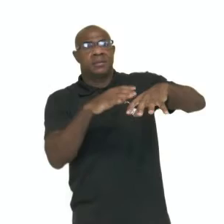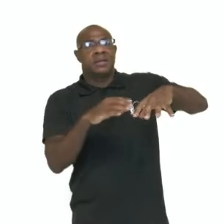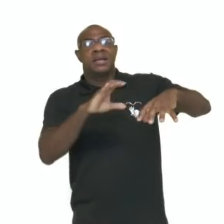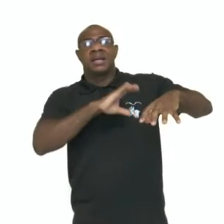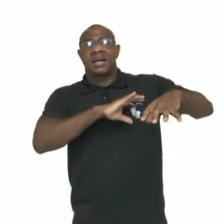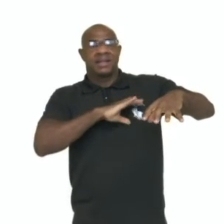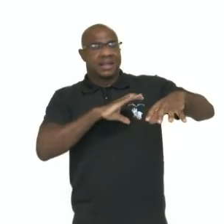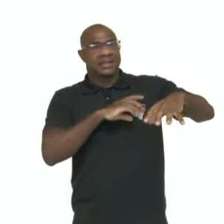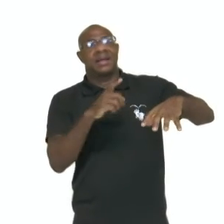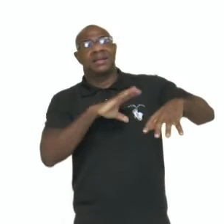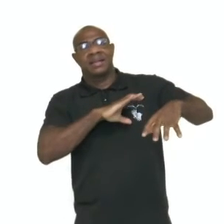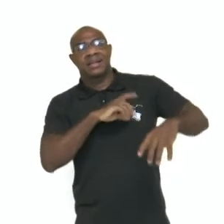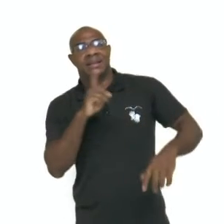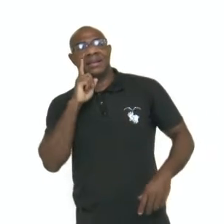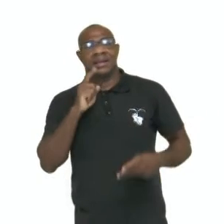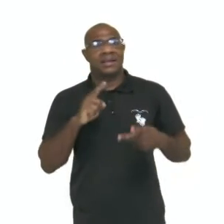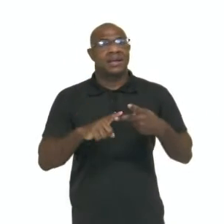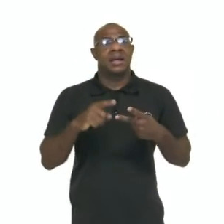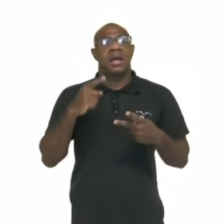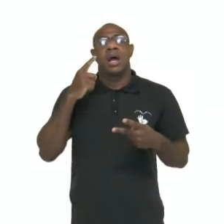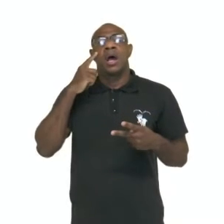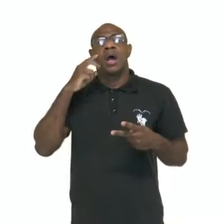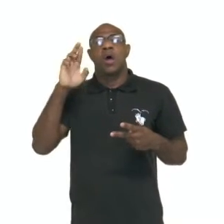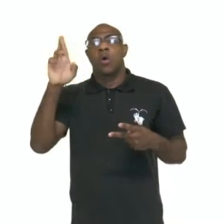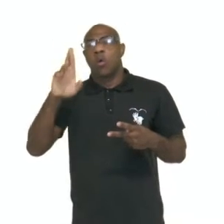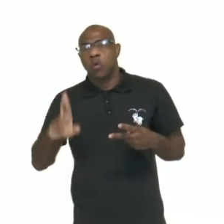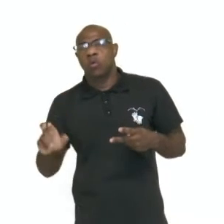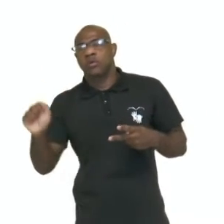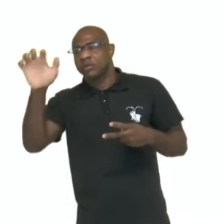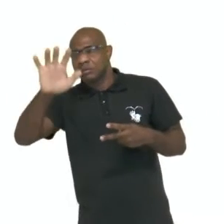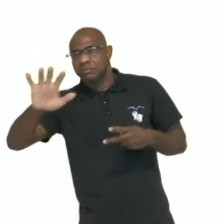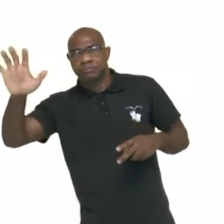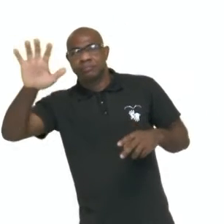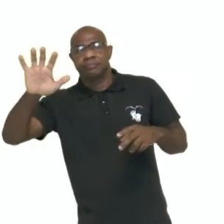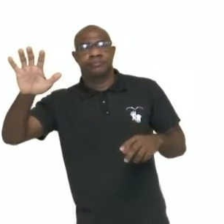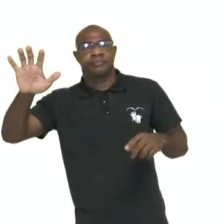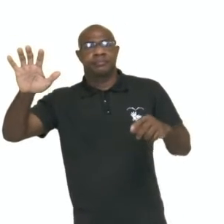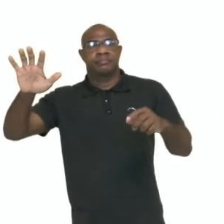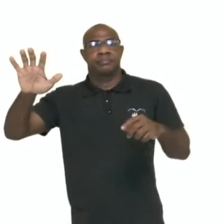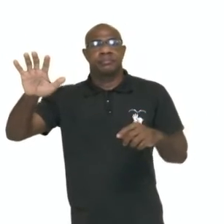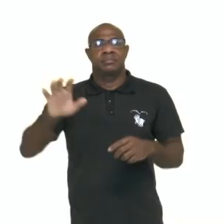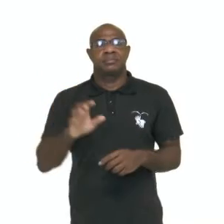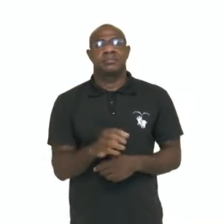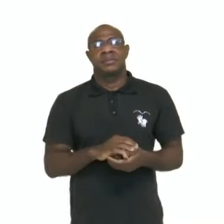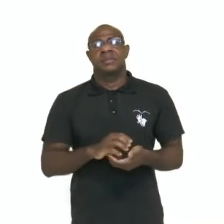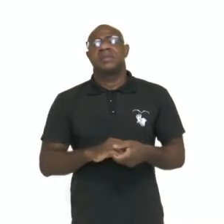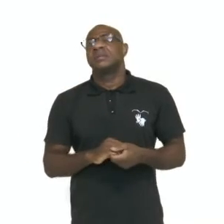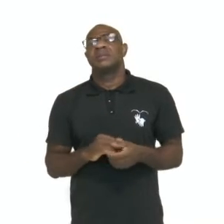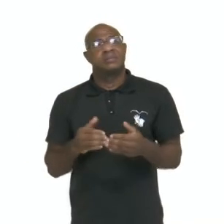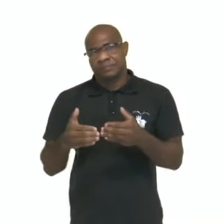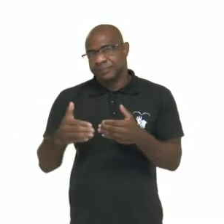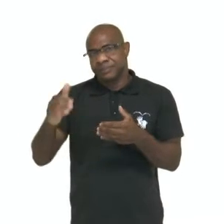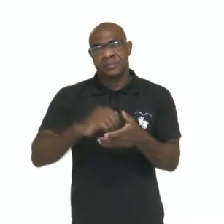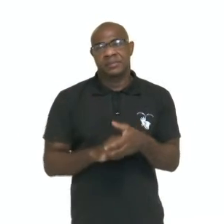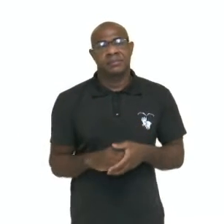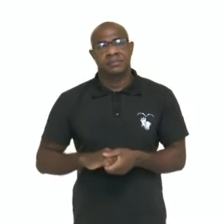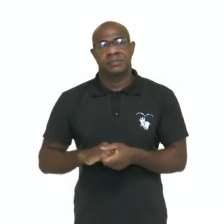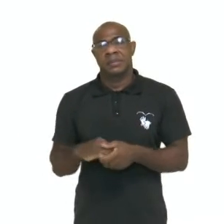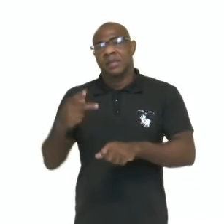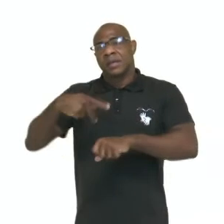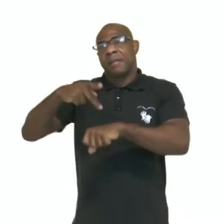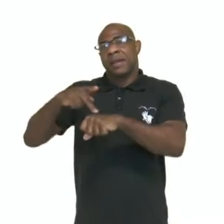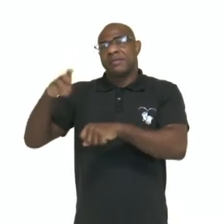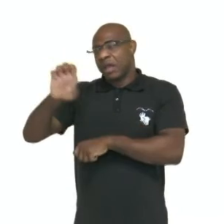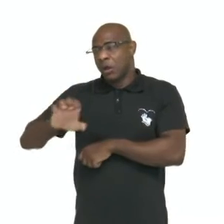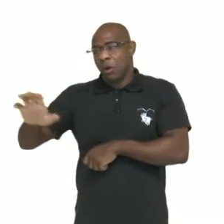aqui, a Dinamarca aqui, né? Por meio da Groenlândia, de verde, e assim por diante, países da Europa. Então,